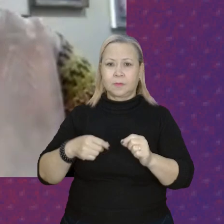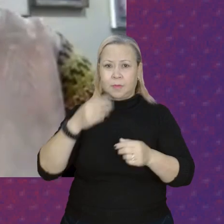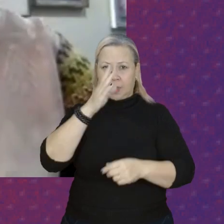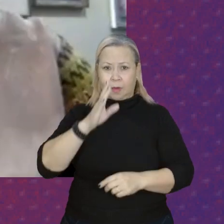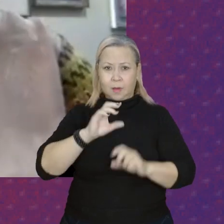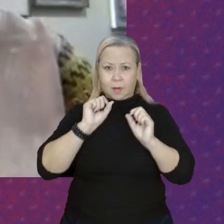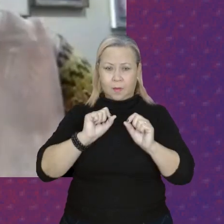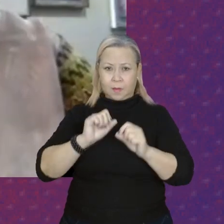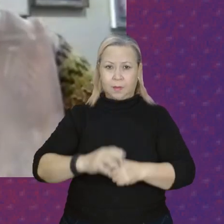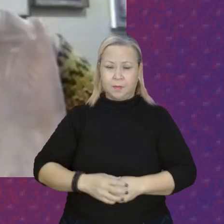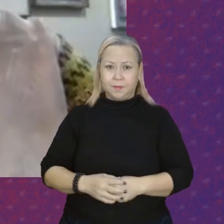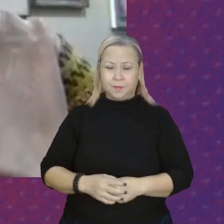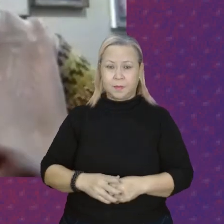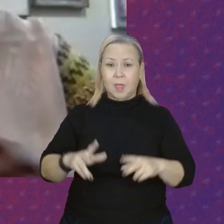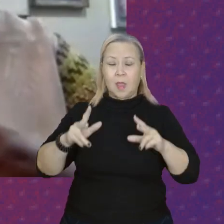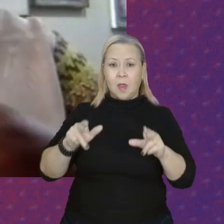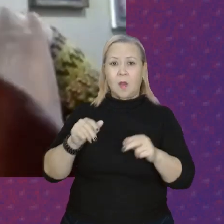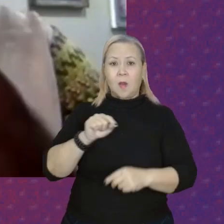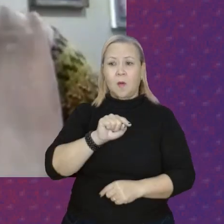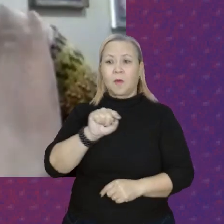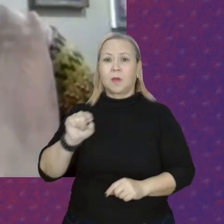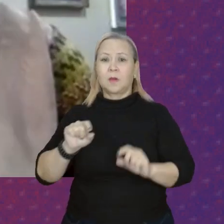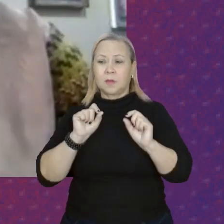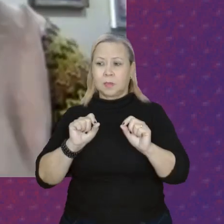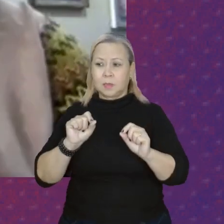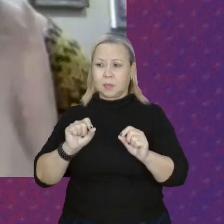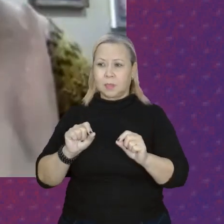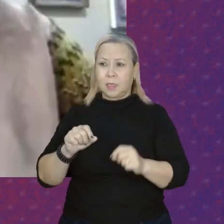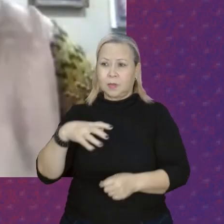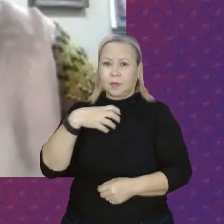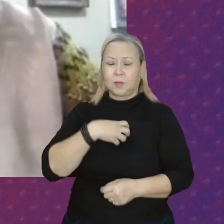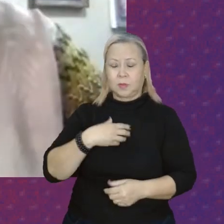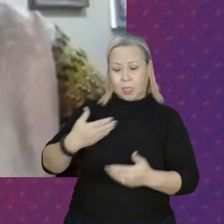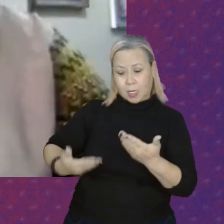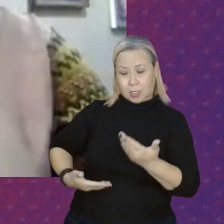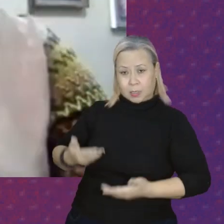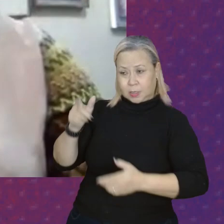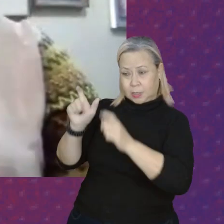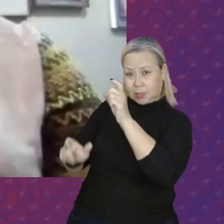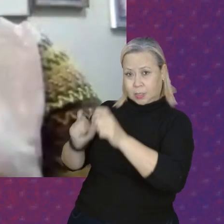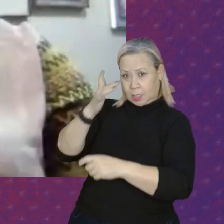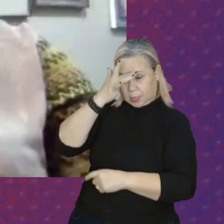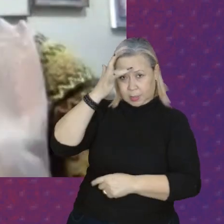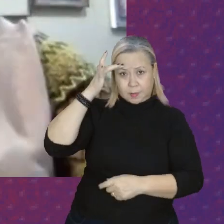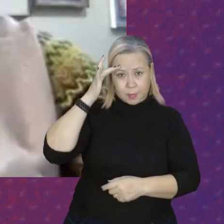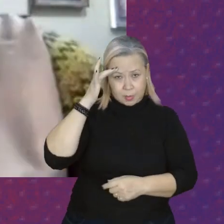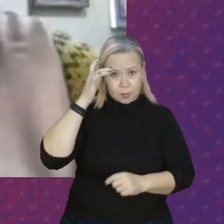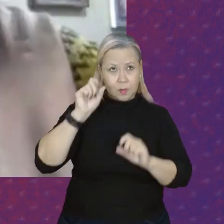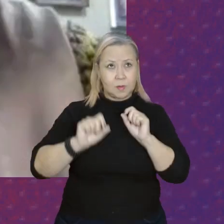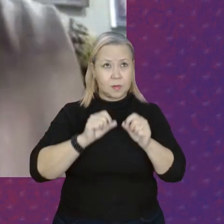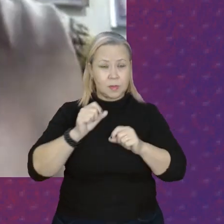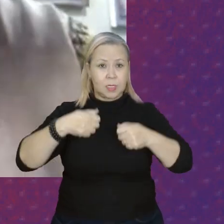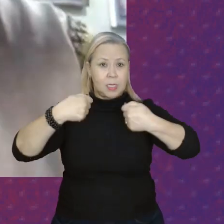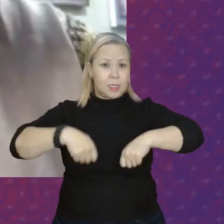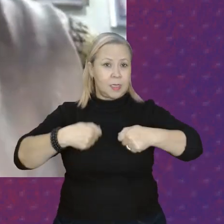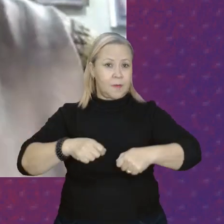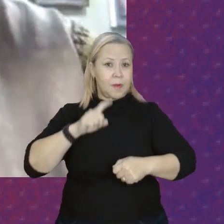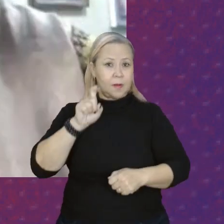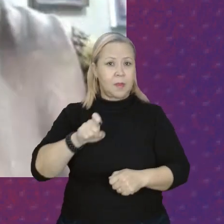né, como esses povos, esses sujeitos, né, que deveriam ser